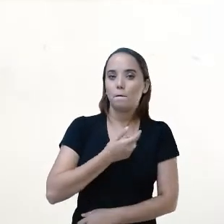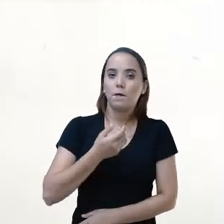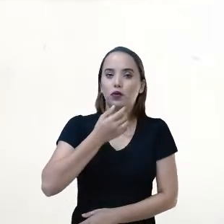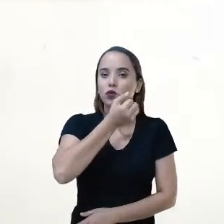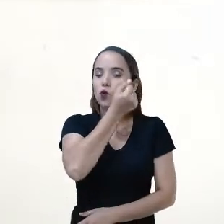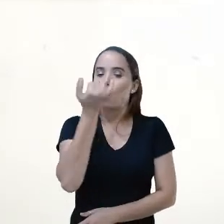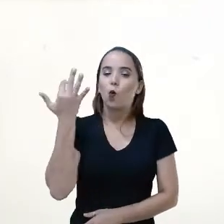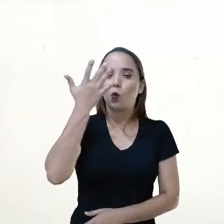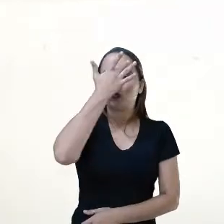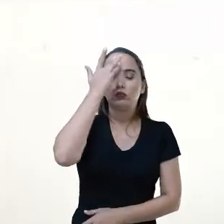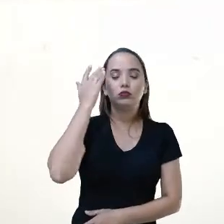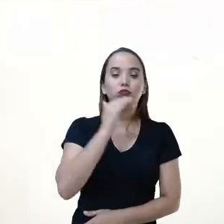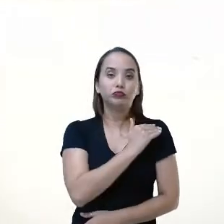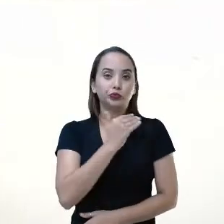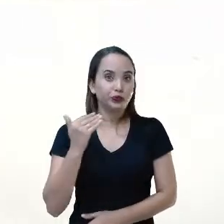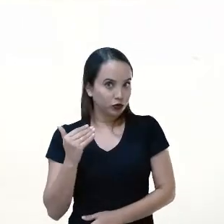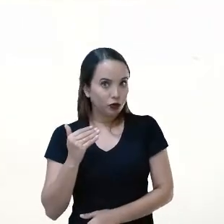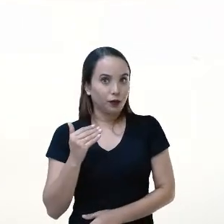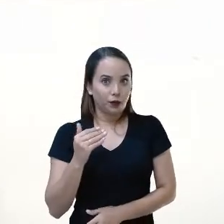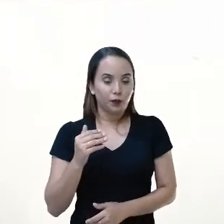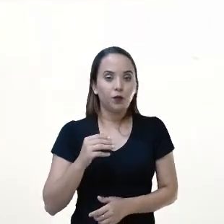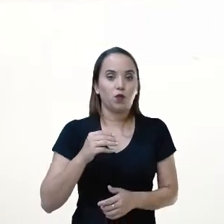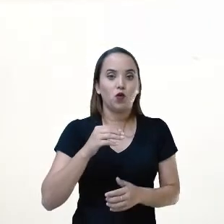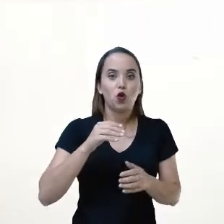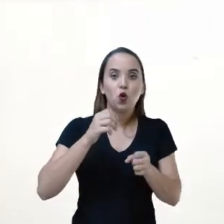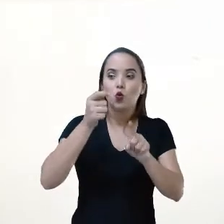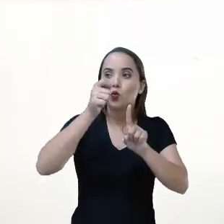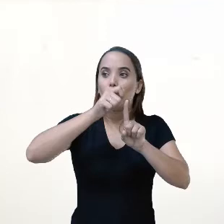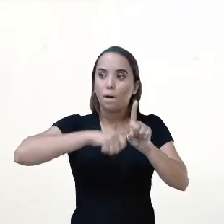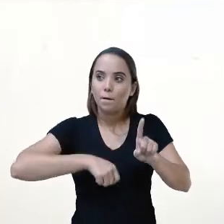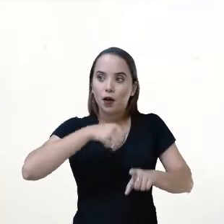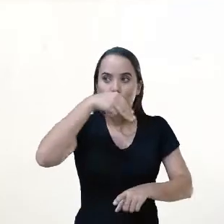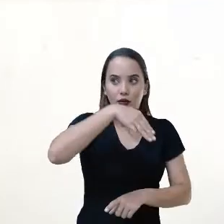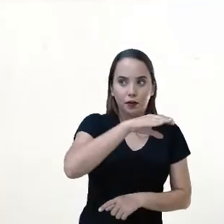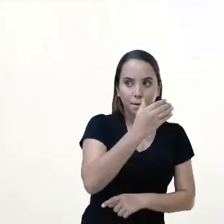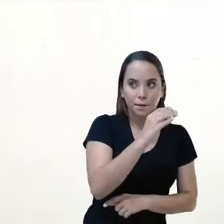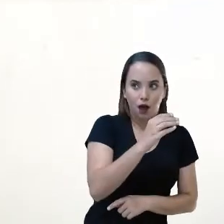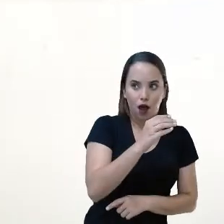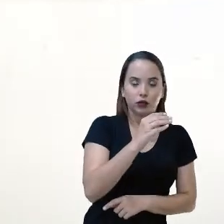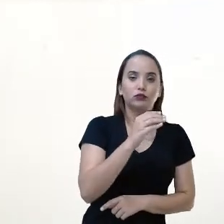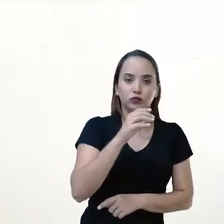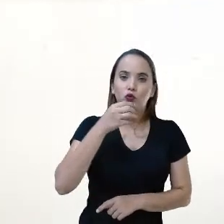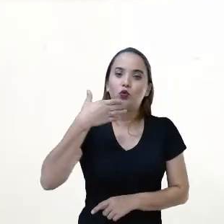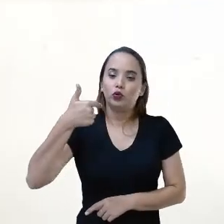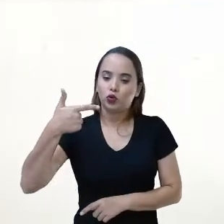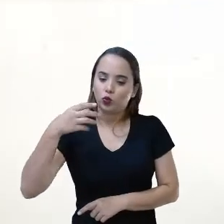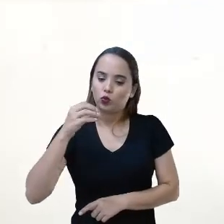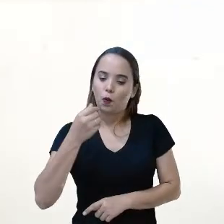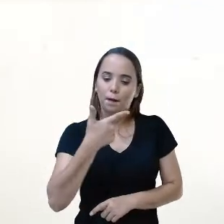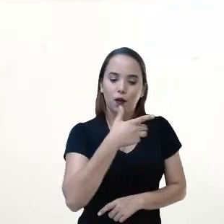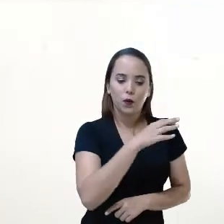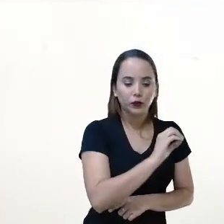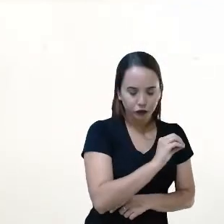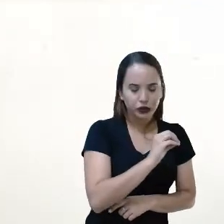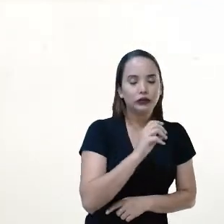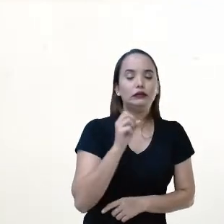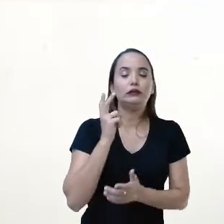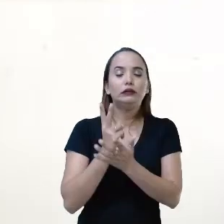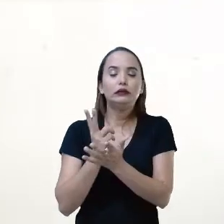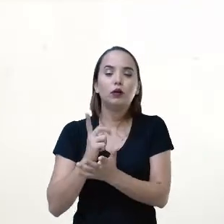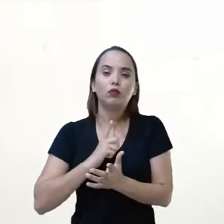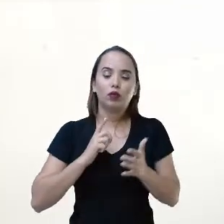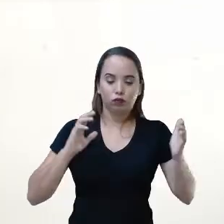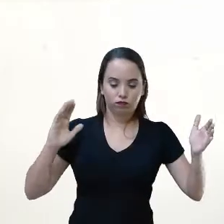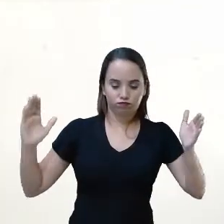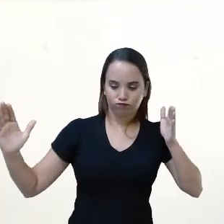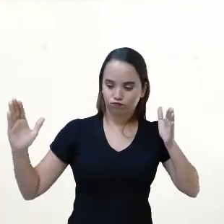mês de março em 2020. Então a gente percebe que existe sempre um prazo, que existe sempre uma data, um acontecimento, um fato que